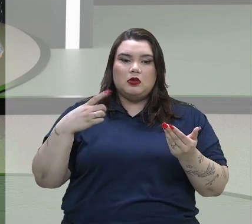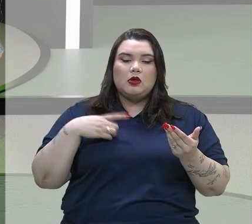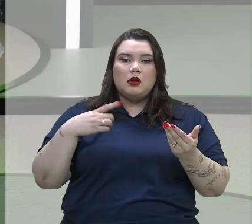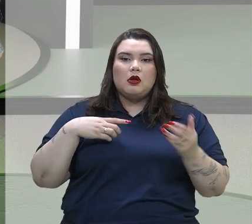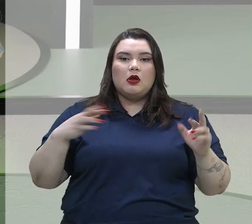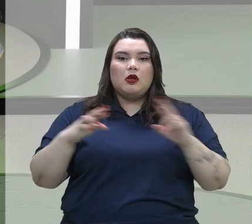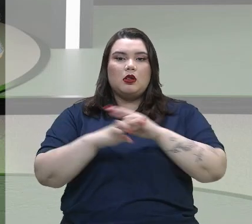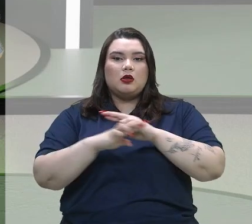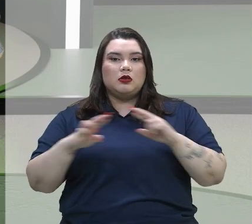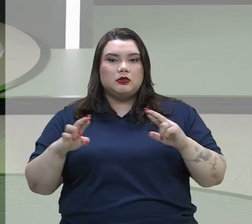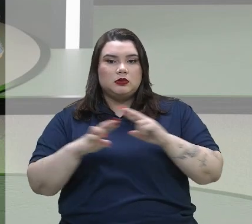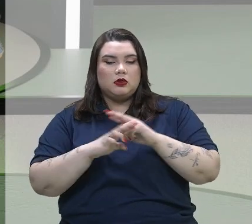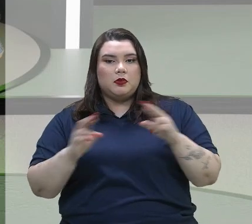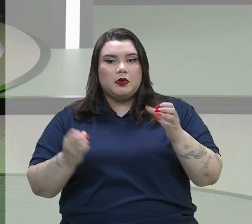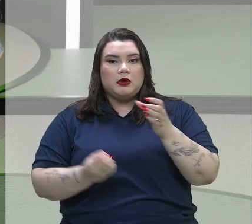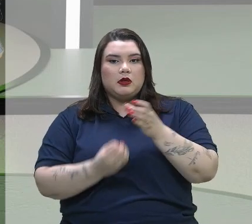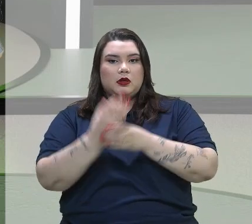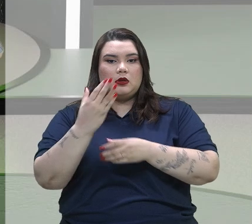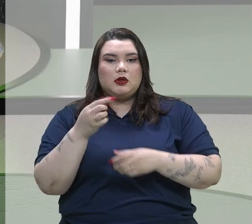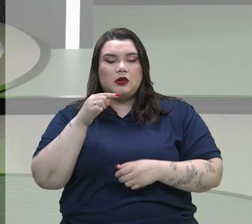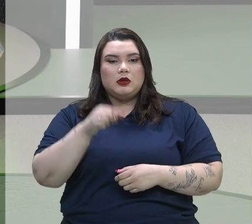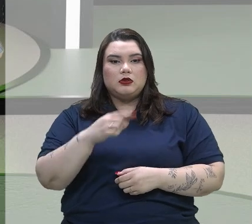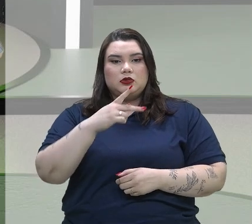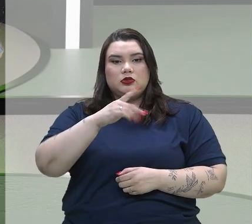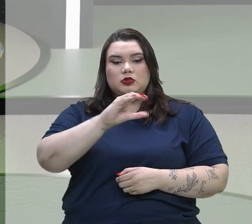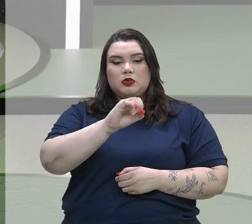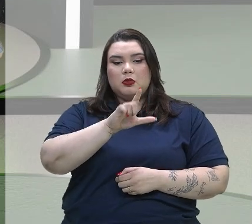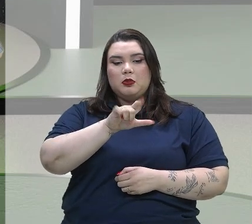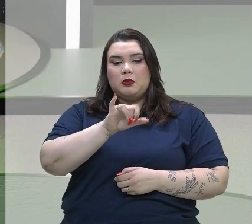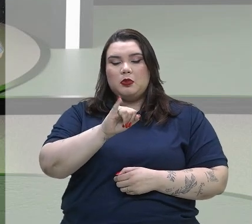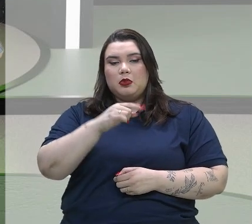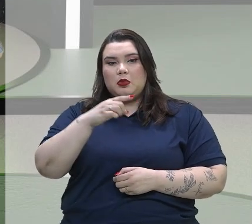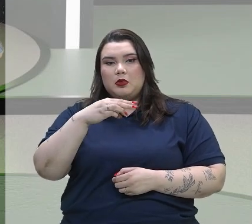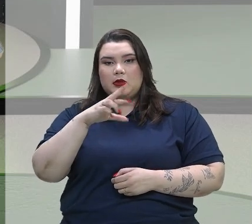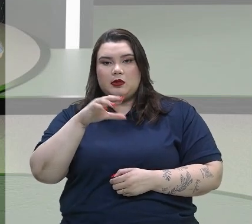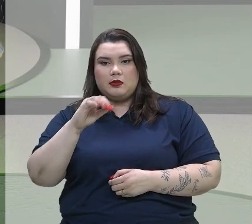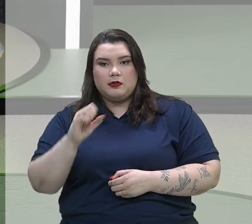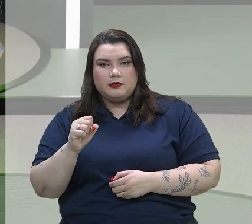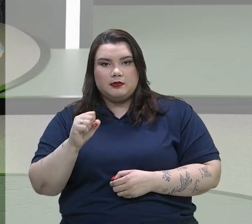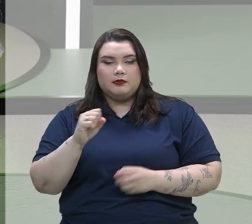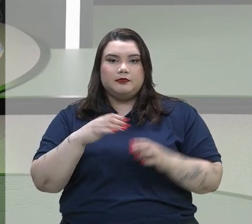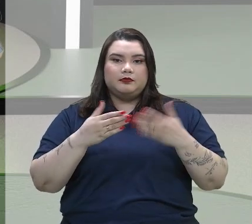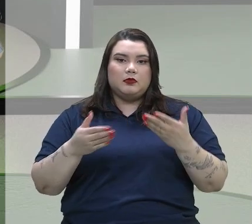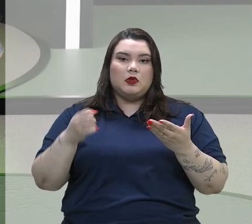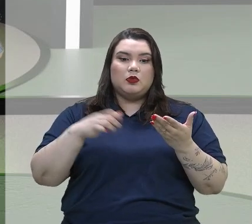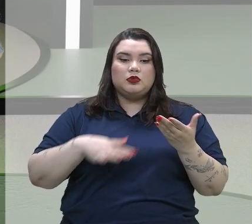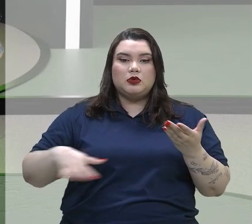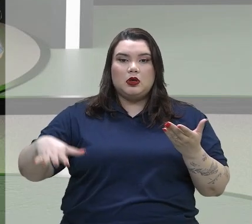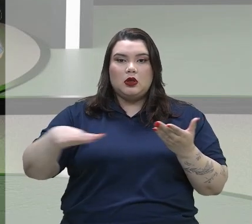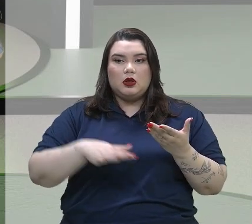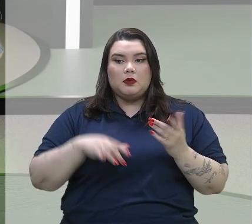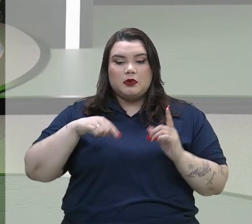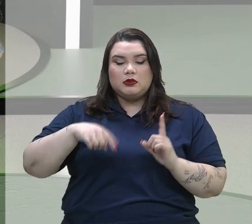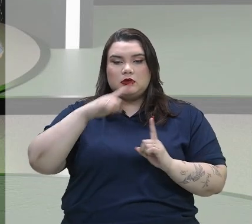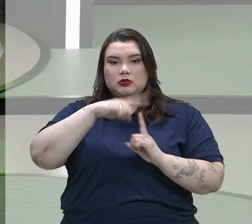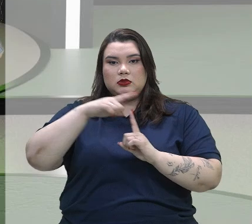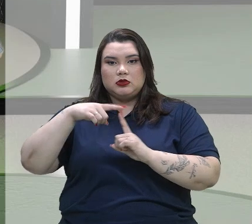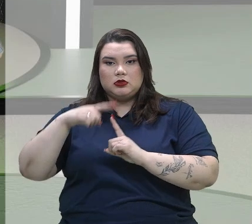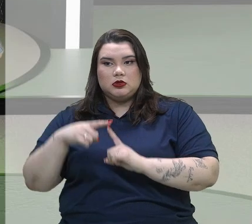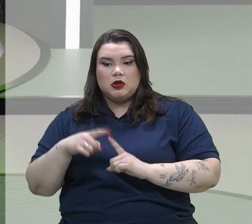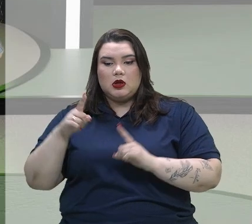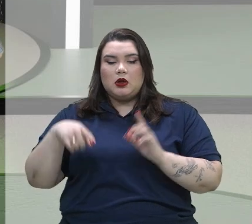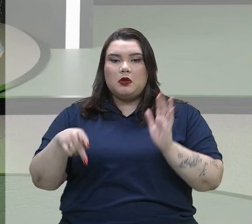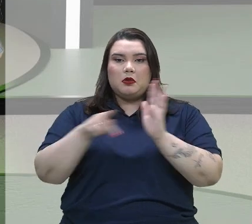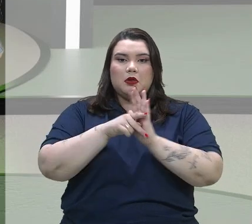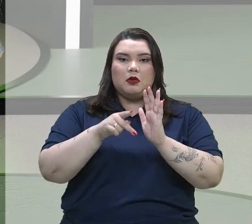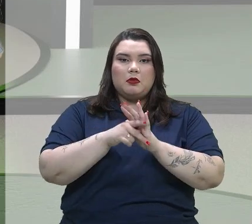reage, que no final forma-se esses polímeros sintéticos. Em geral, os polímeros sintéticos, eles são derivados